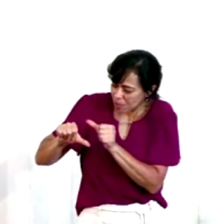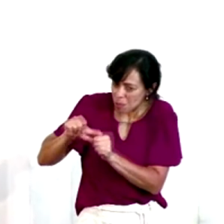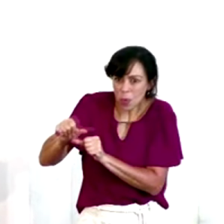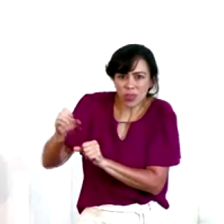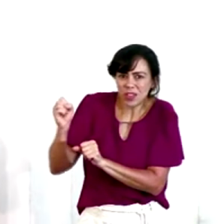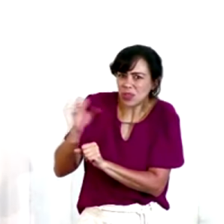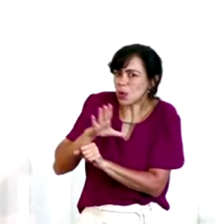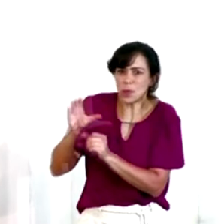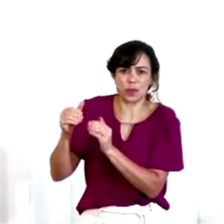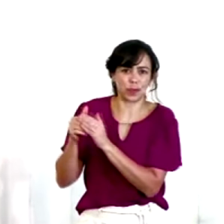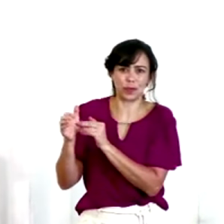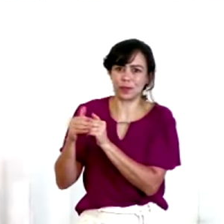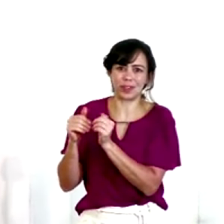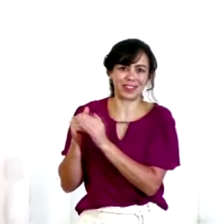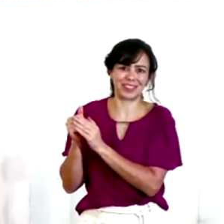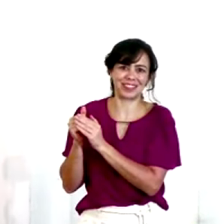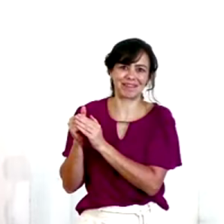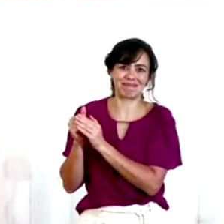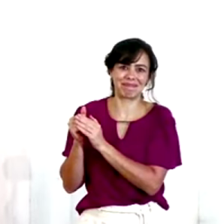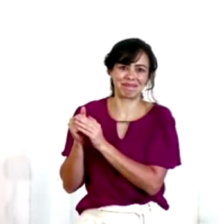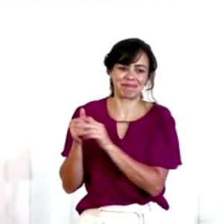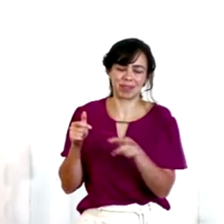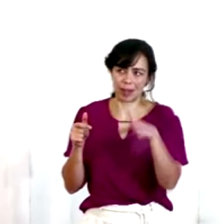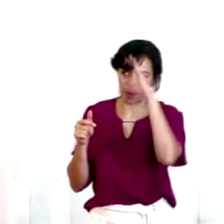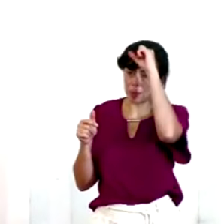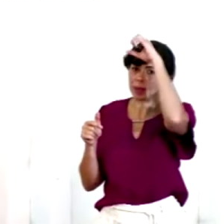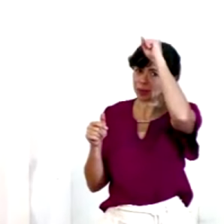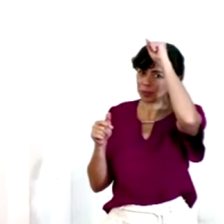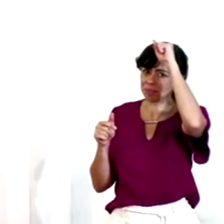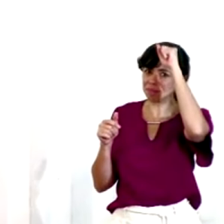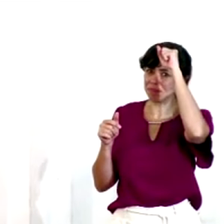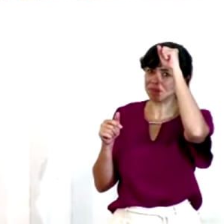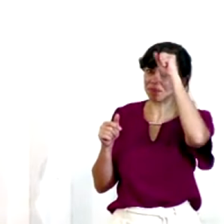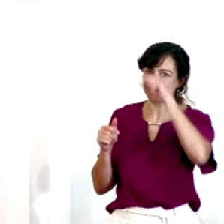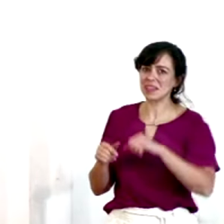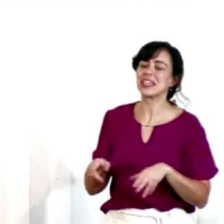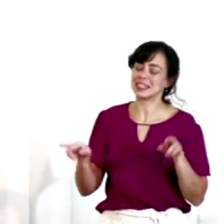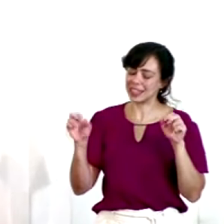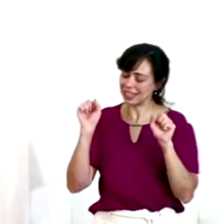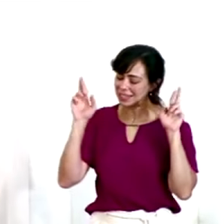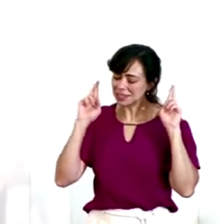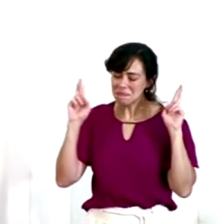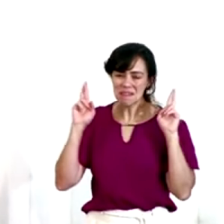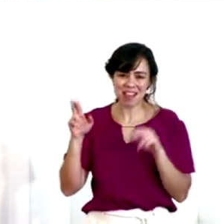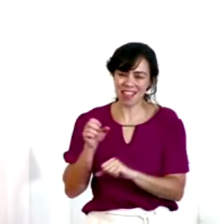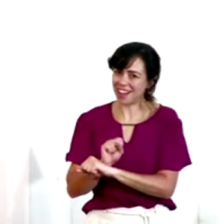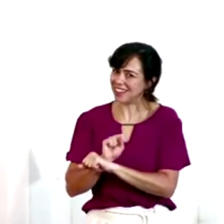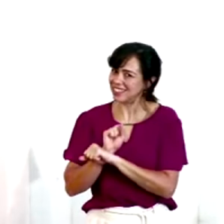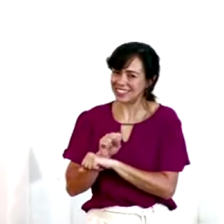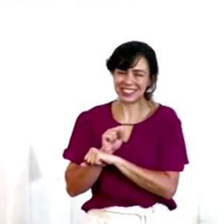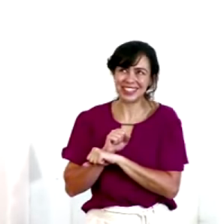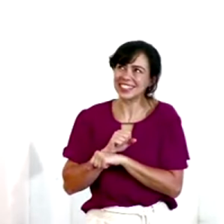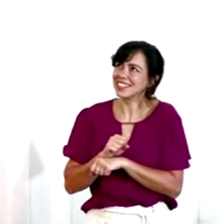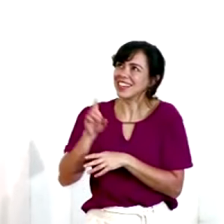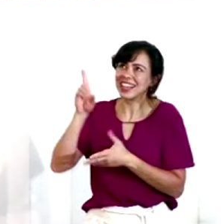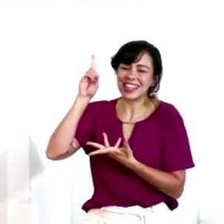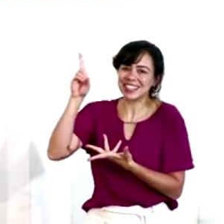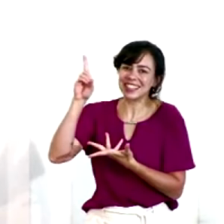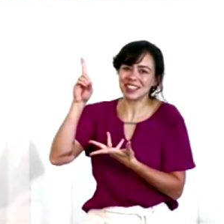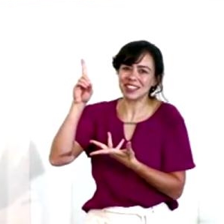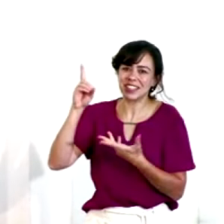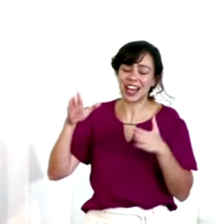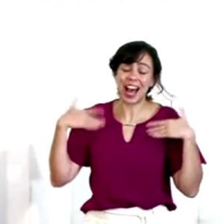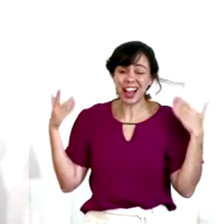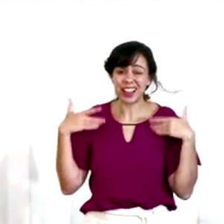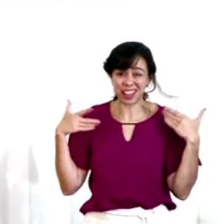E quando a esperança, os sonhos, a alegria se esvaem,